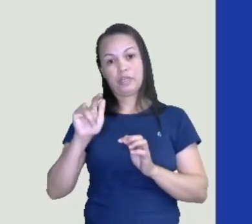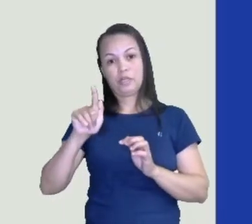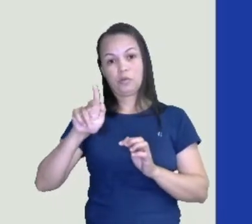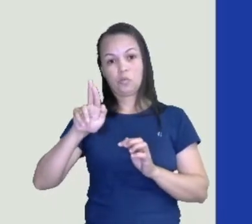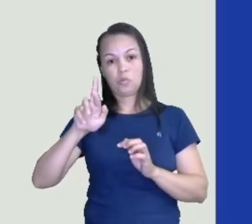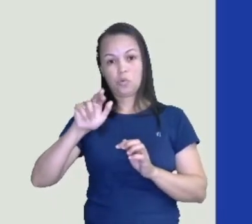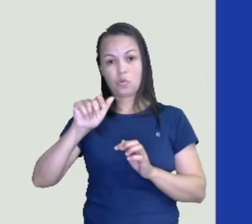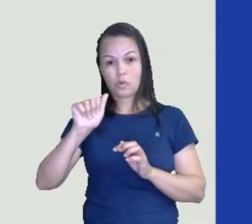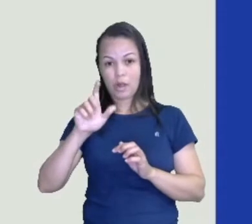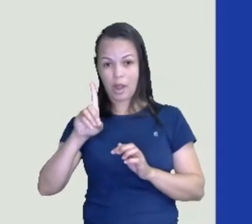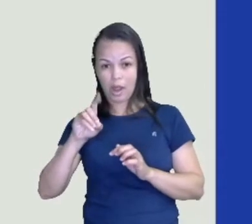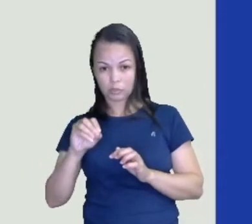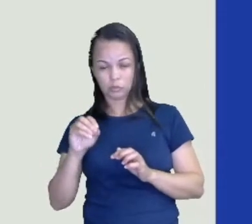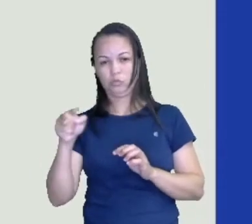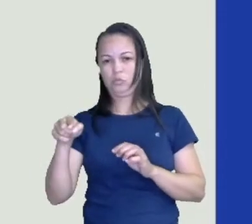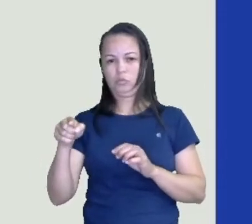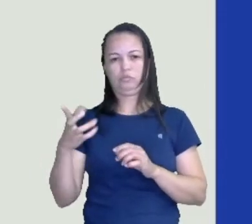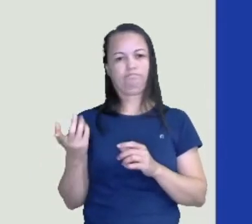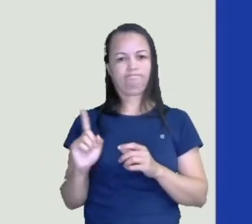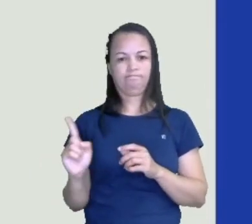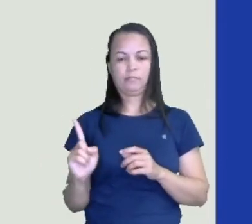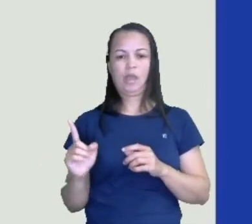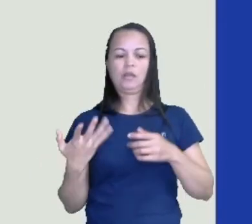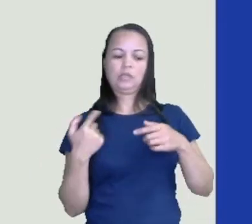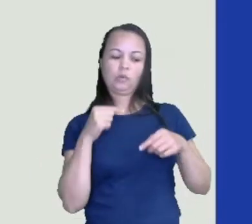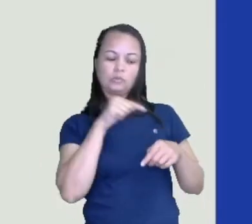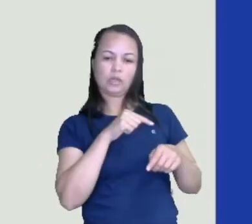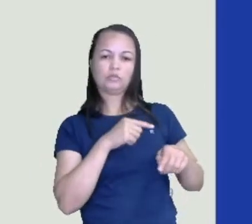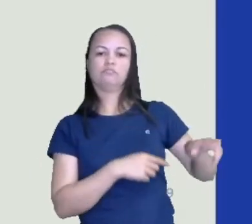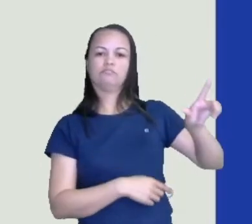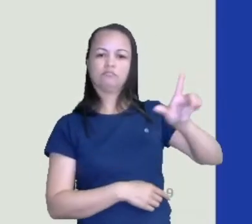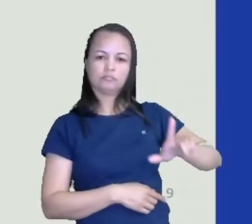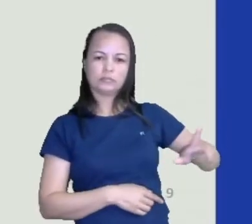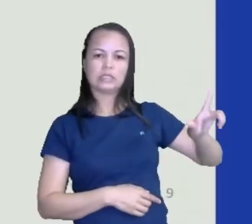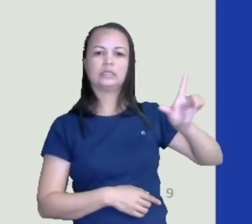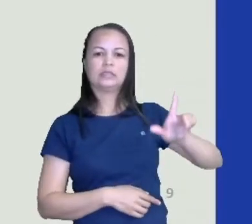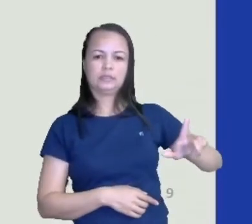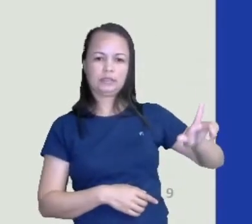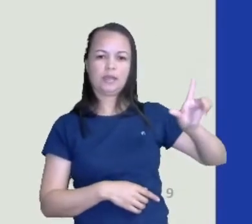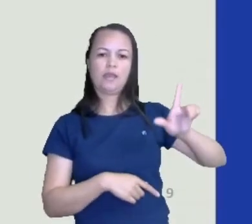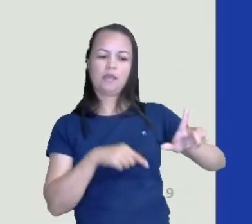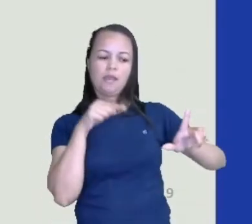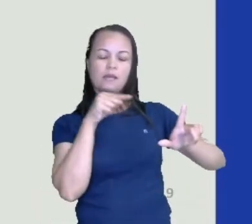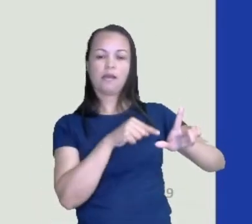figurado. A cobra realmente picou o menino. Então, esta frase está no sentido